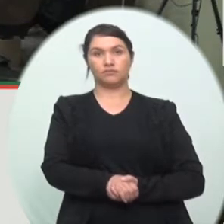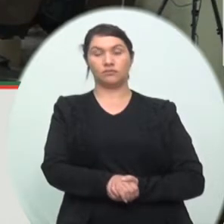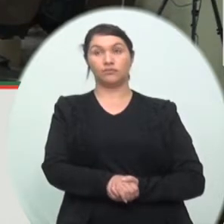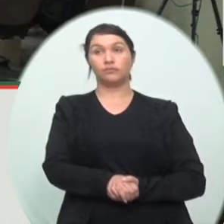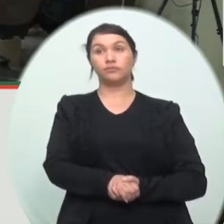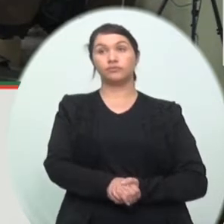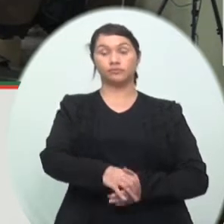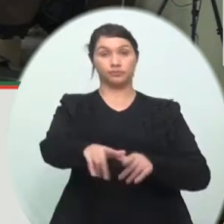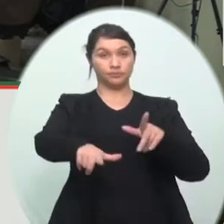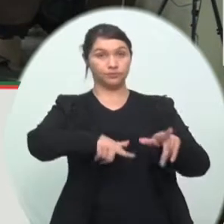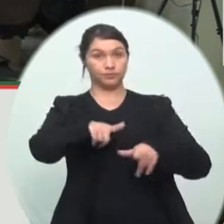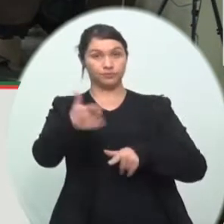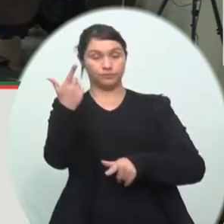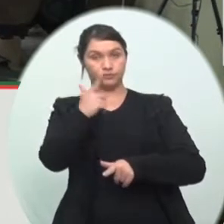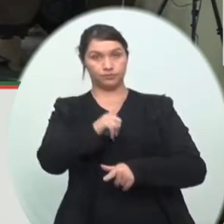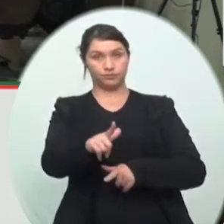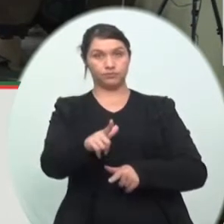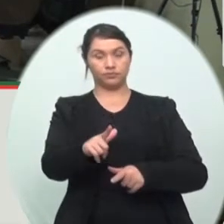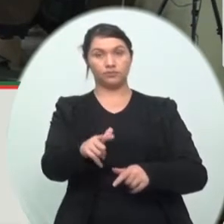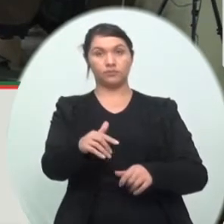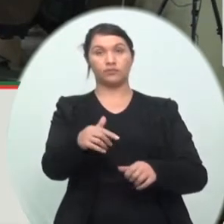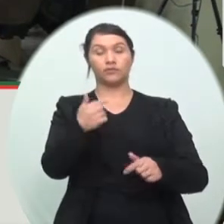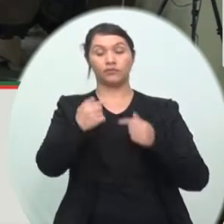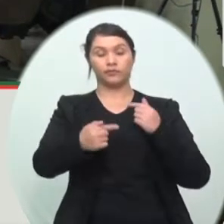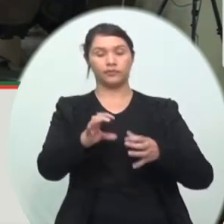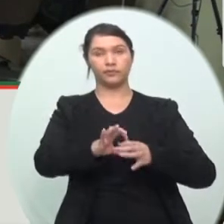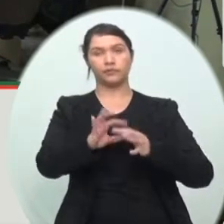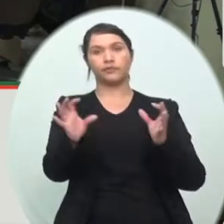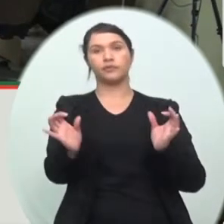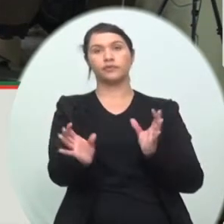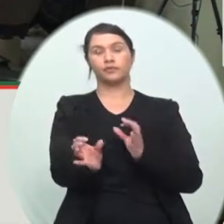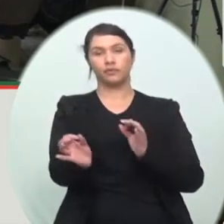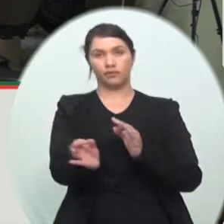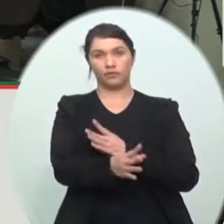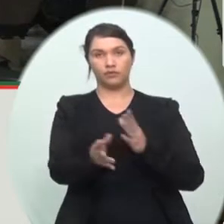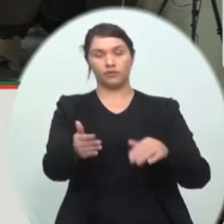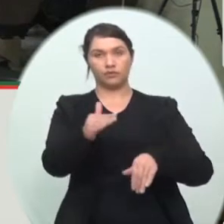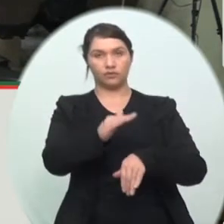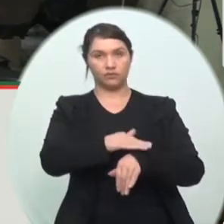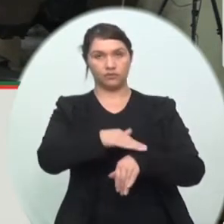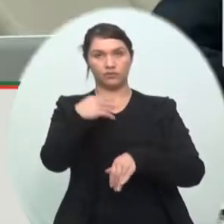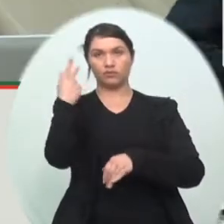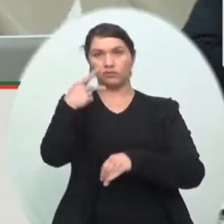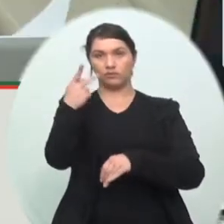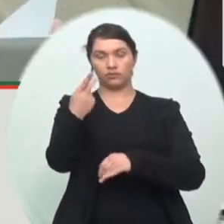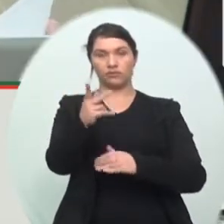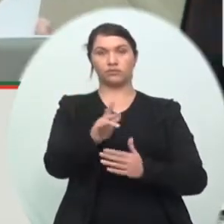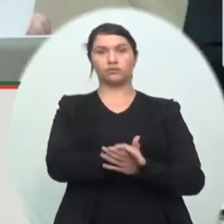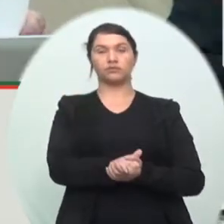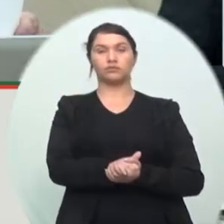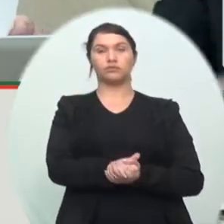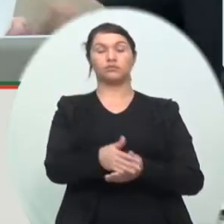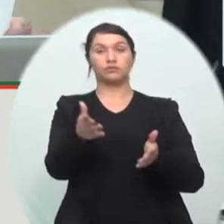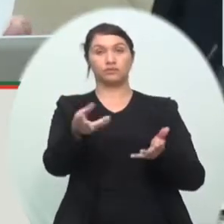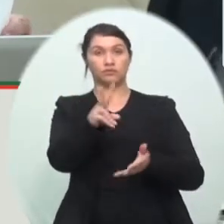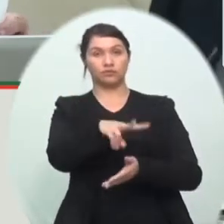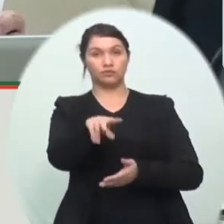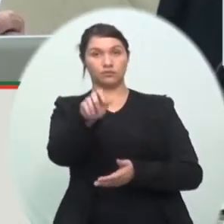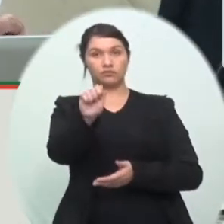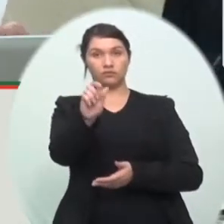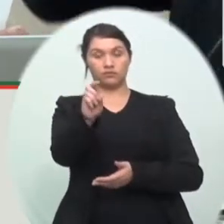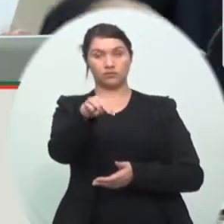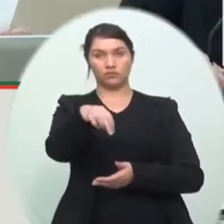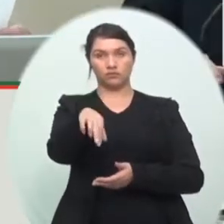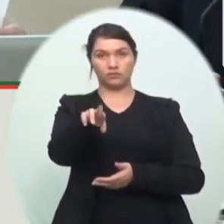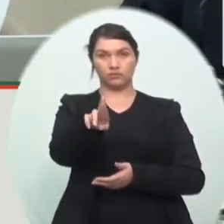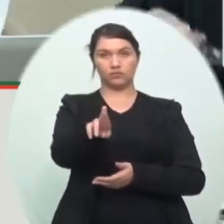Reabertos os trabalhos e terminada a tribuna livre, passamos agora para o horário político. Com a palavra o vereador Ademir Honorato.